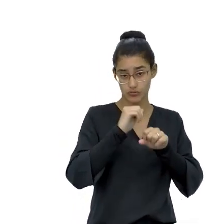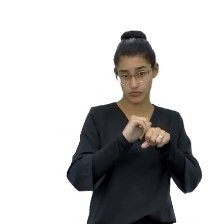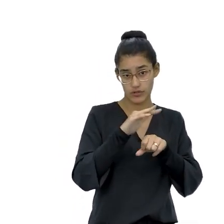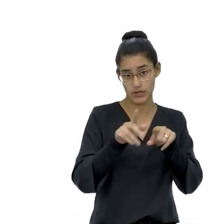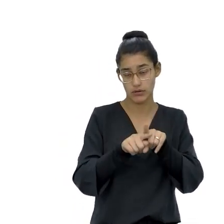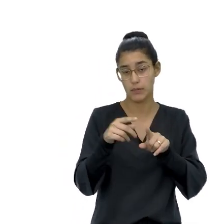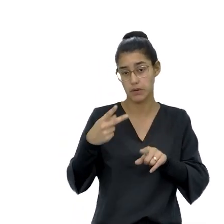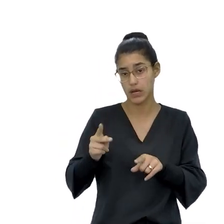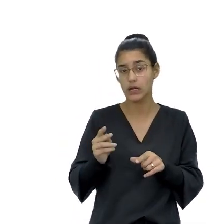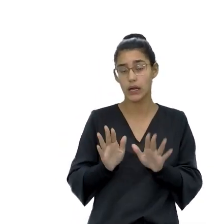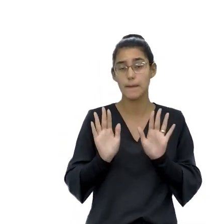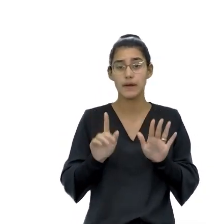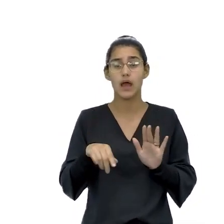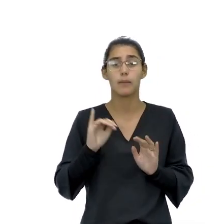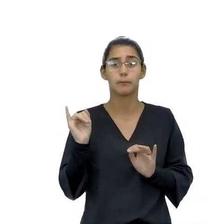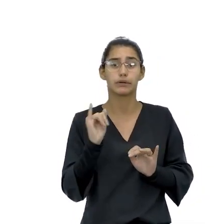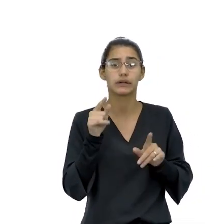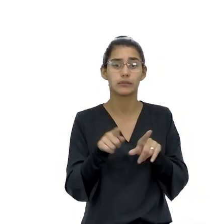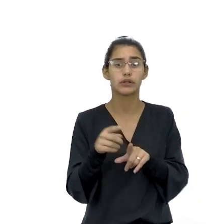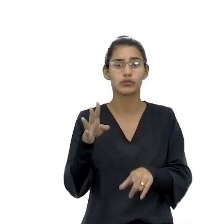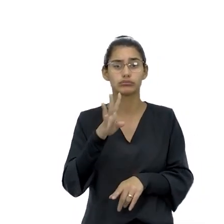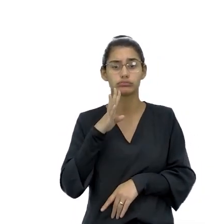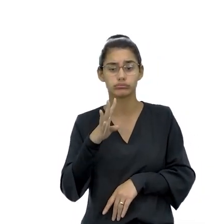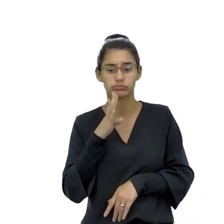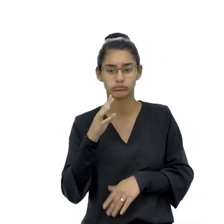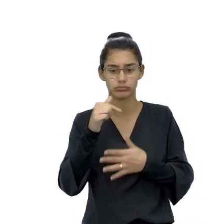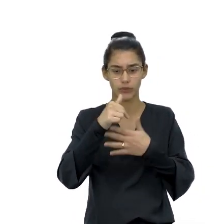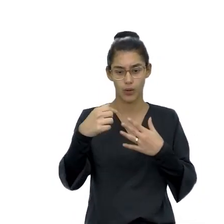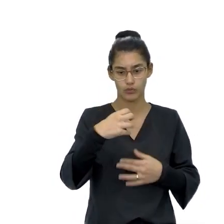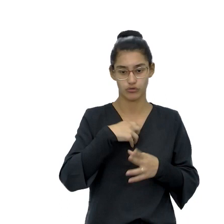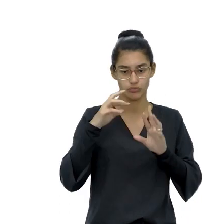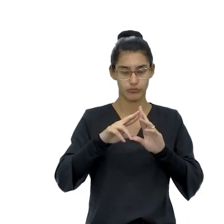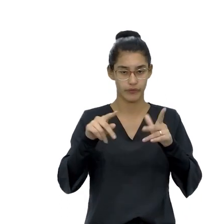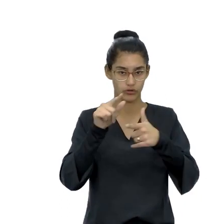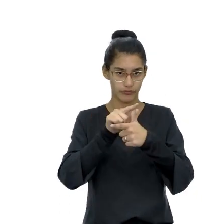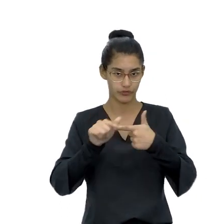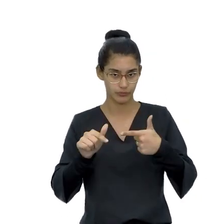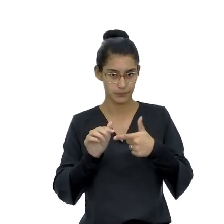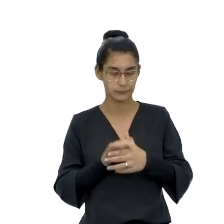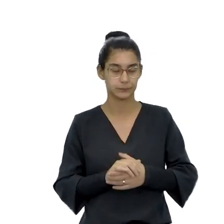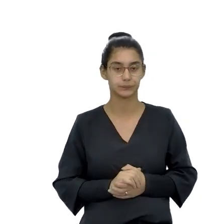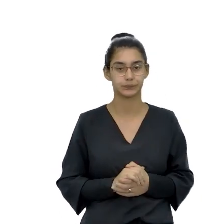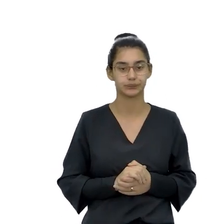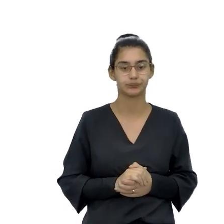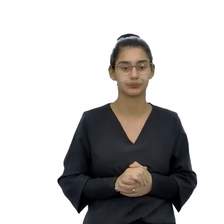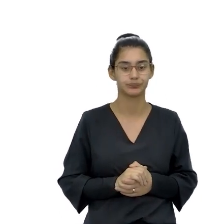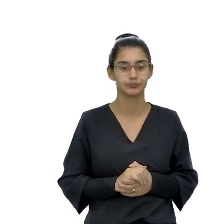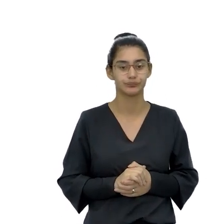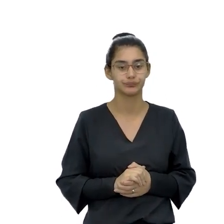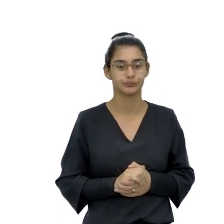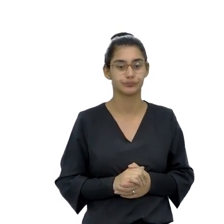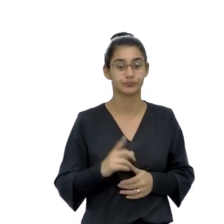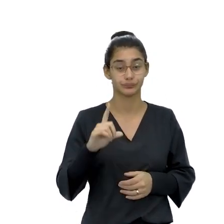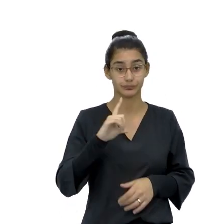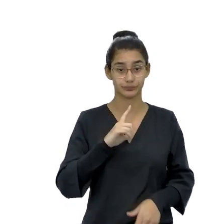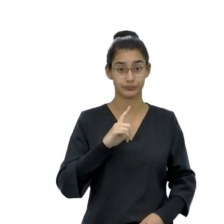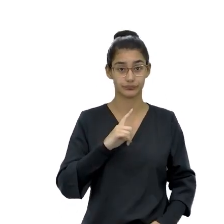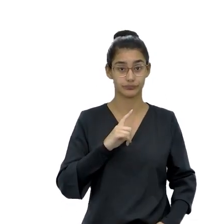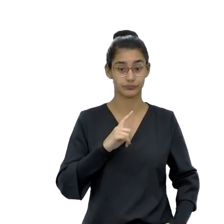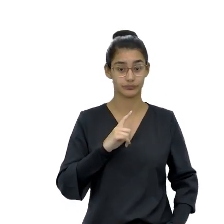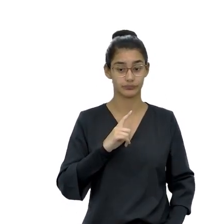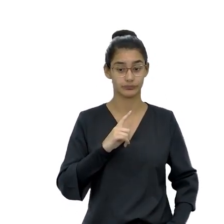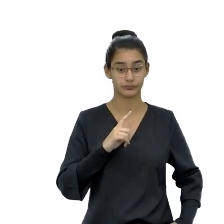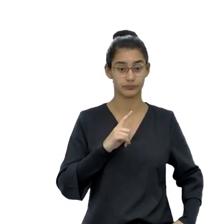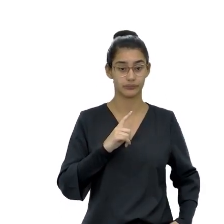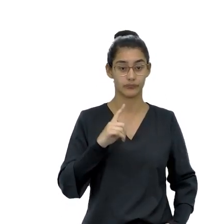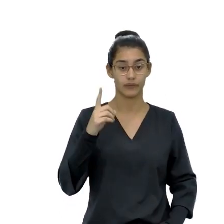sugestão para ele. Mas é importante que ele conheça essas outras formas de dividir, tá certo? Então, aqui ele tem